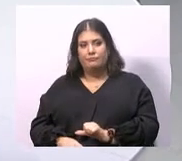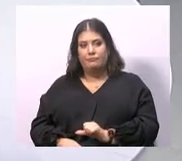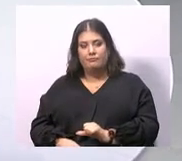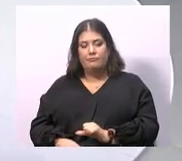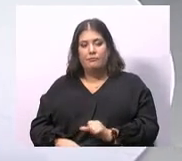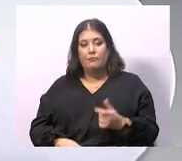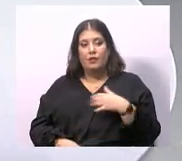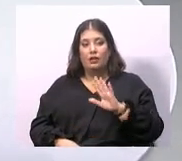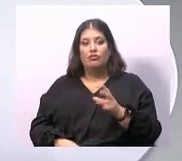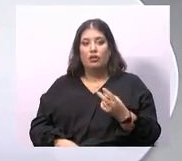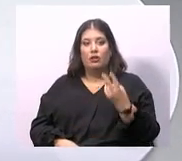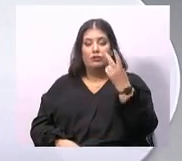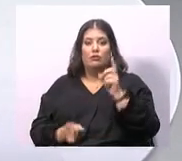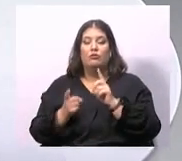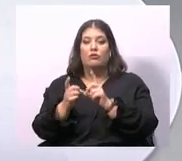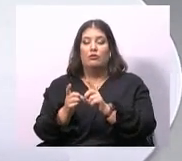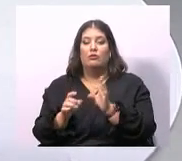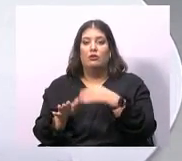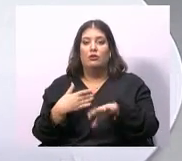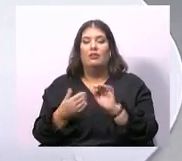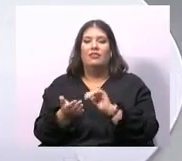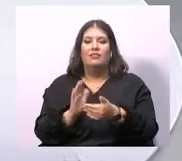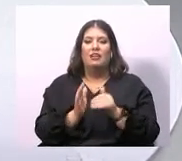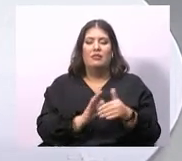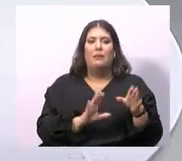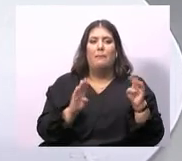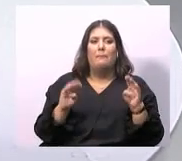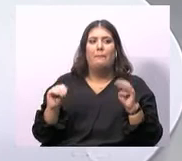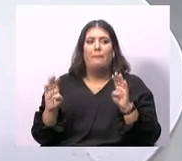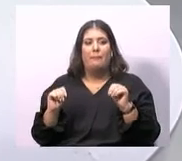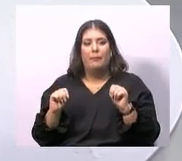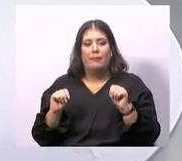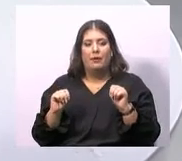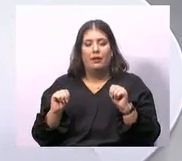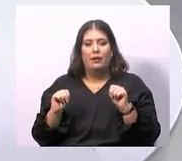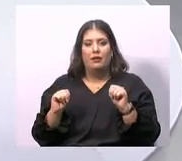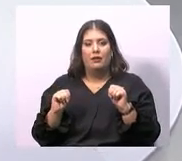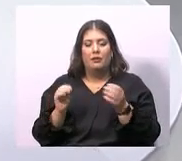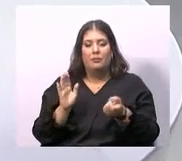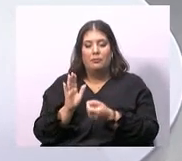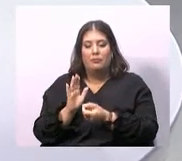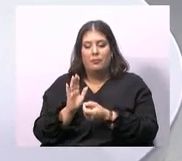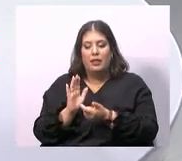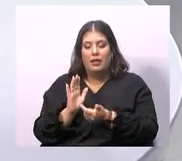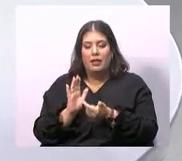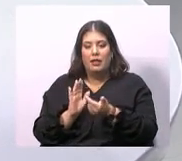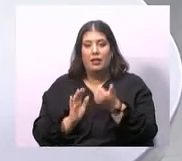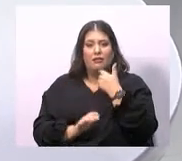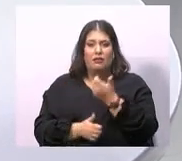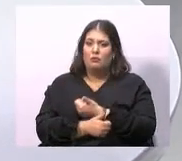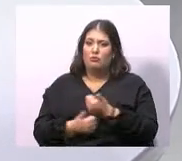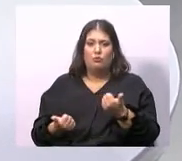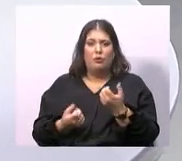Já tive 2 consultas, mandaram-me fazer exame aos pés, com uma máquina, uns piquinhos e tal, disseram-me que estava